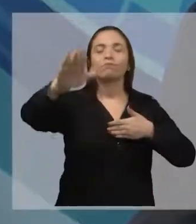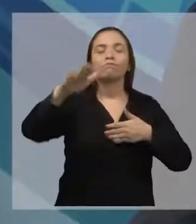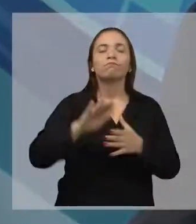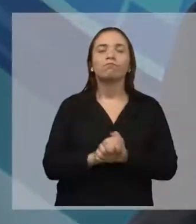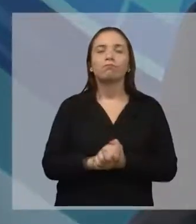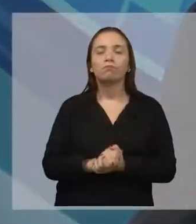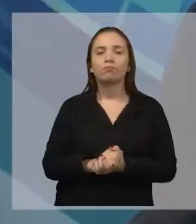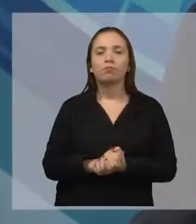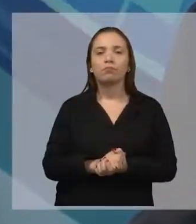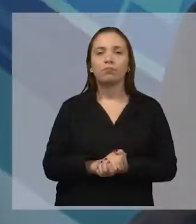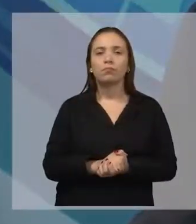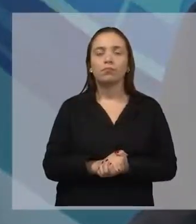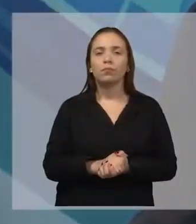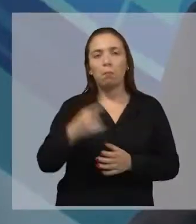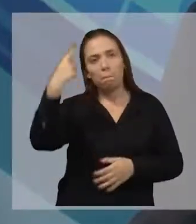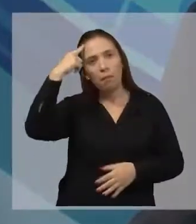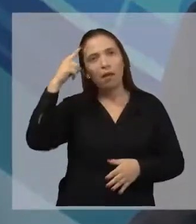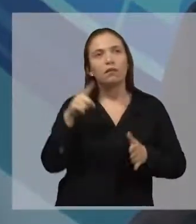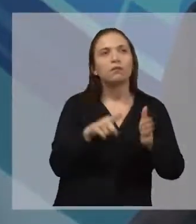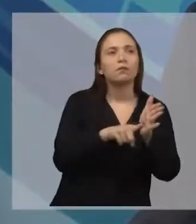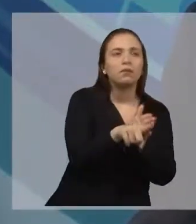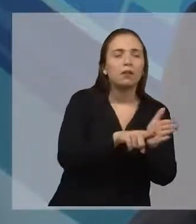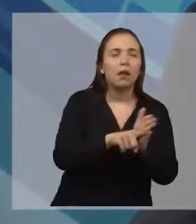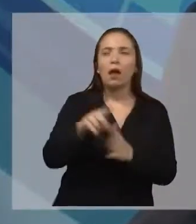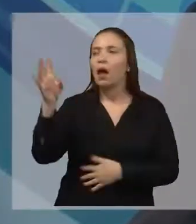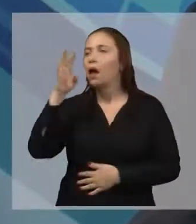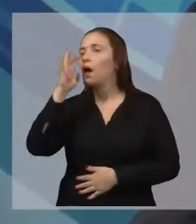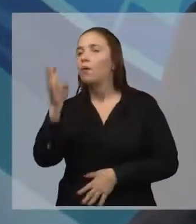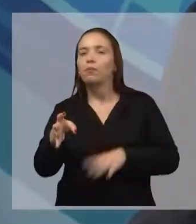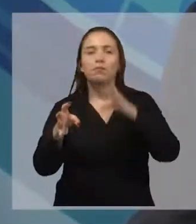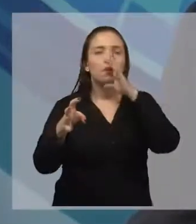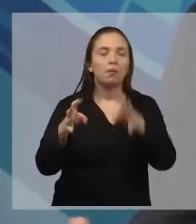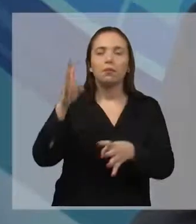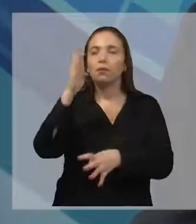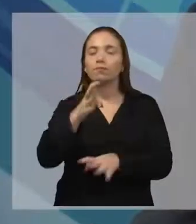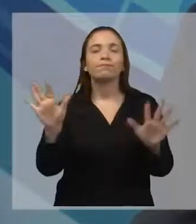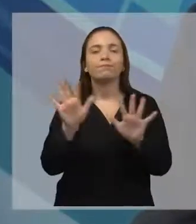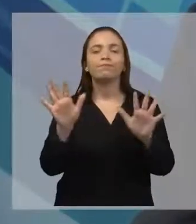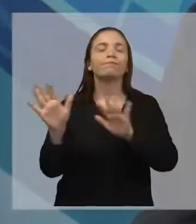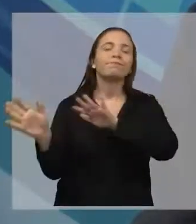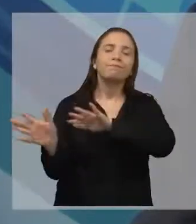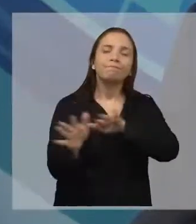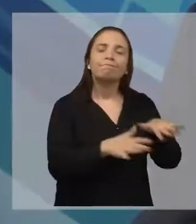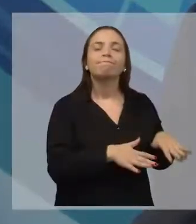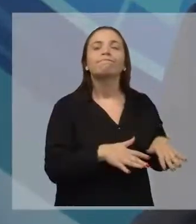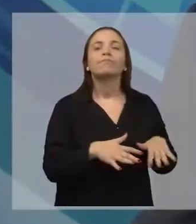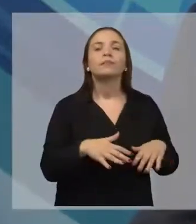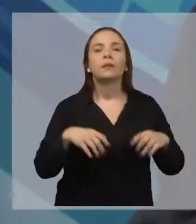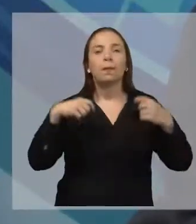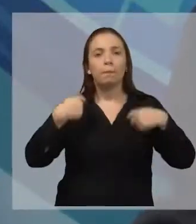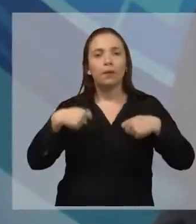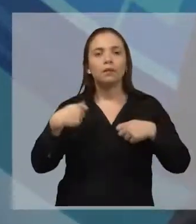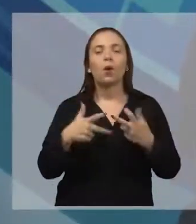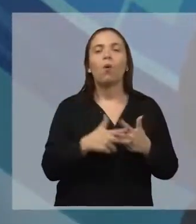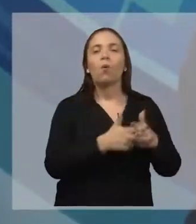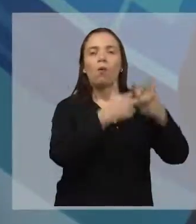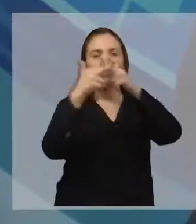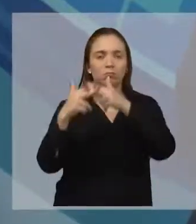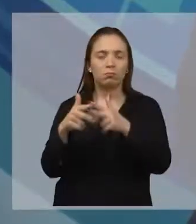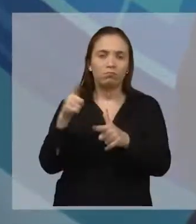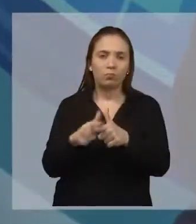Relações Exteriores, atribuir, por exemplo, a outrem, atribui-se hoje à esquerda o nazismo e o nazifascismo,